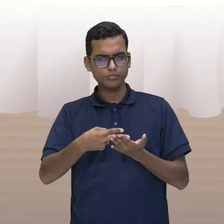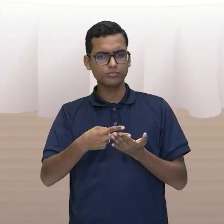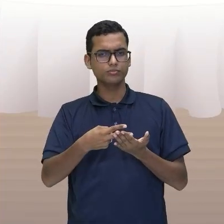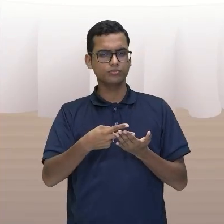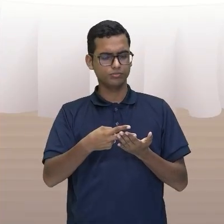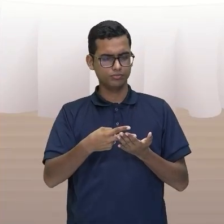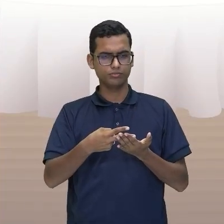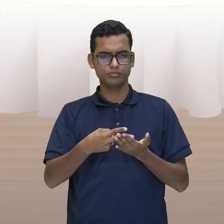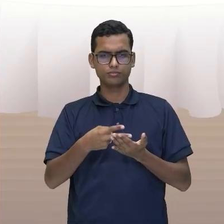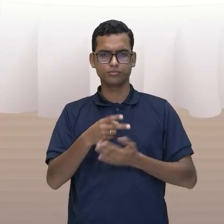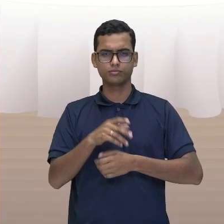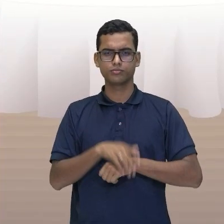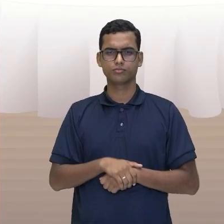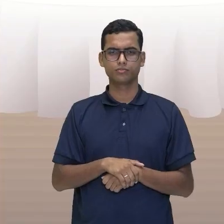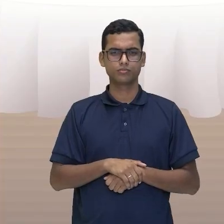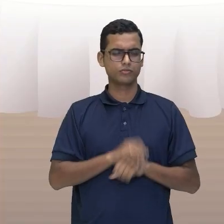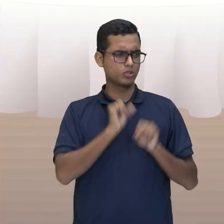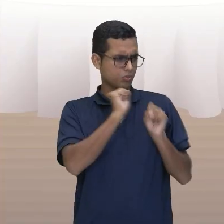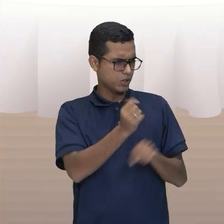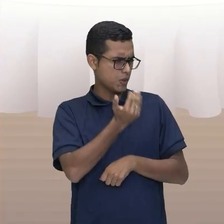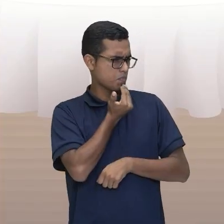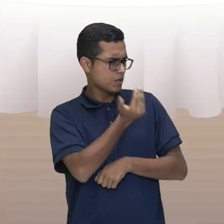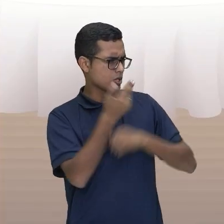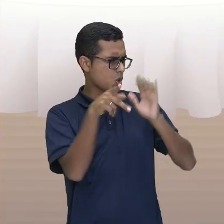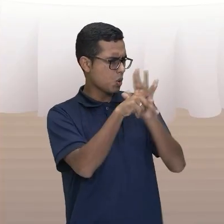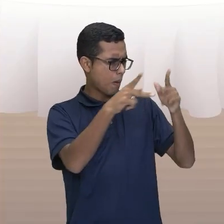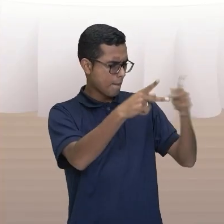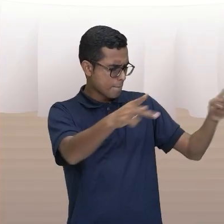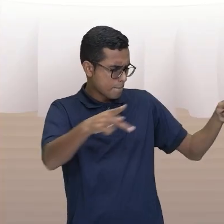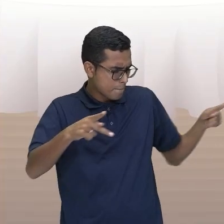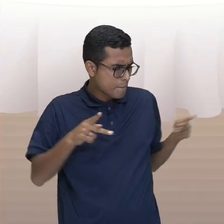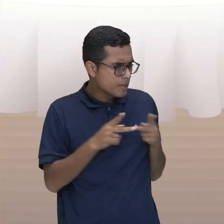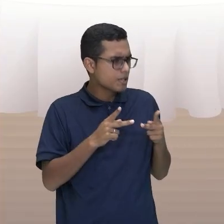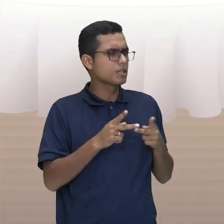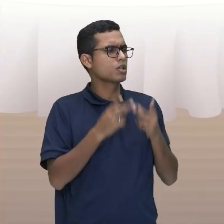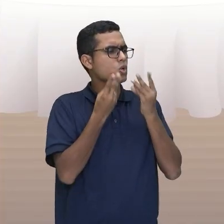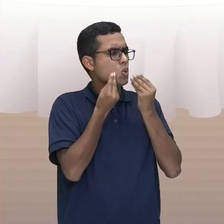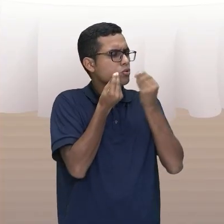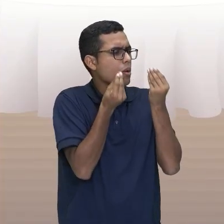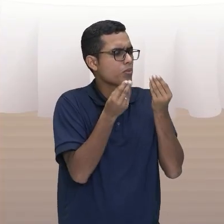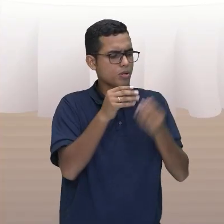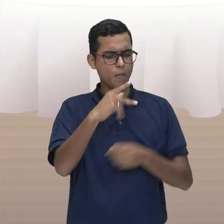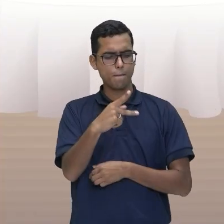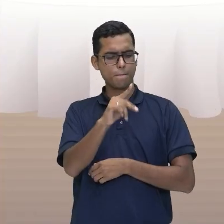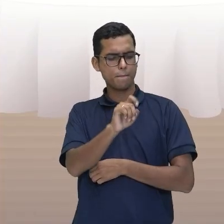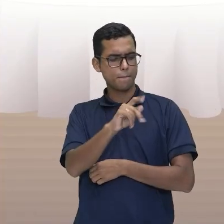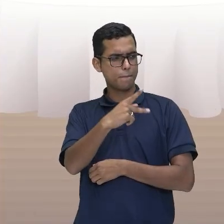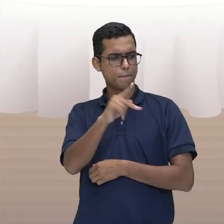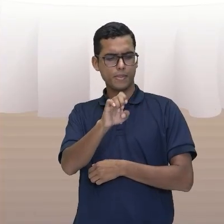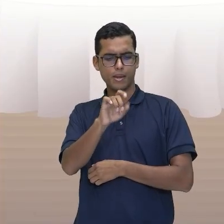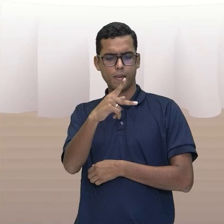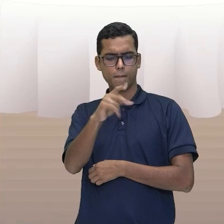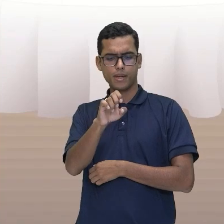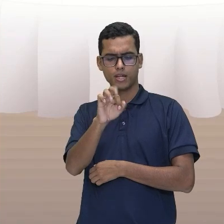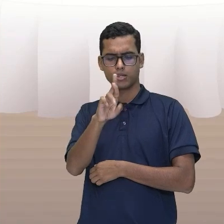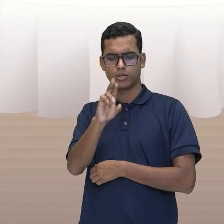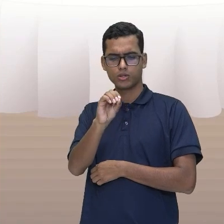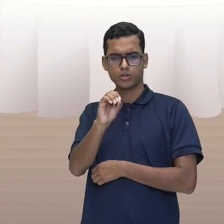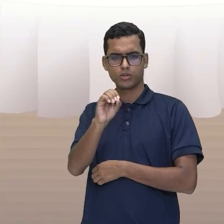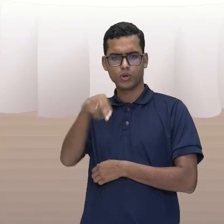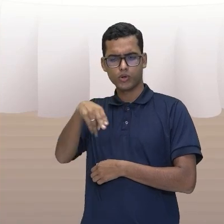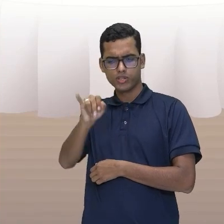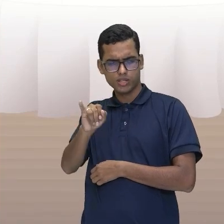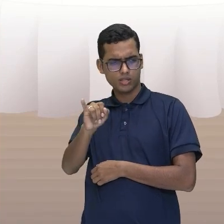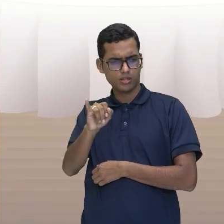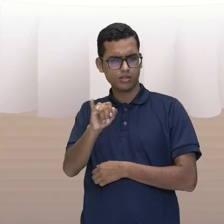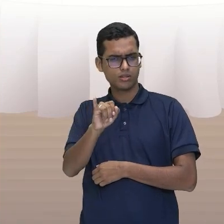receber, né? Eu posso fazer o pedido de uma pizza de pepperoni, por favor? Repare que é muito mais educado que o primeiro VT que nós fizemos, né? Ela me